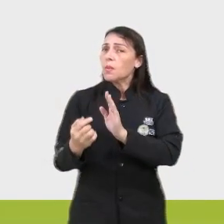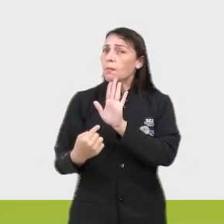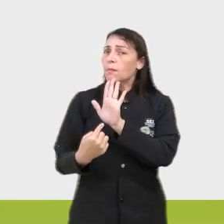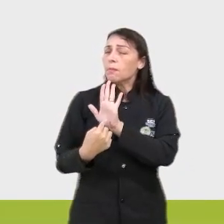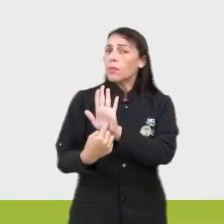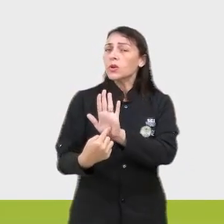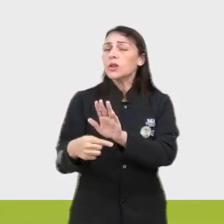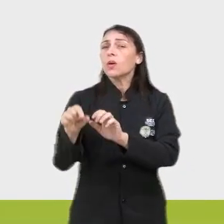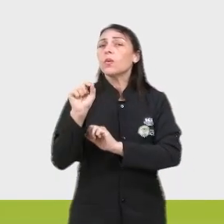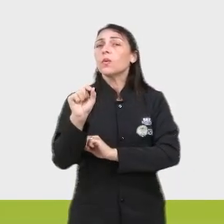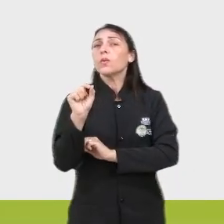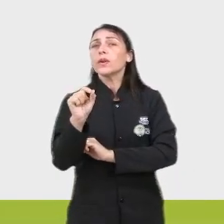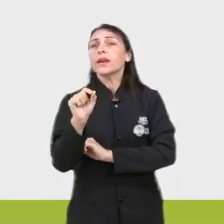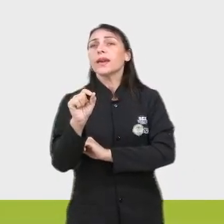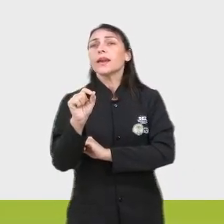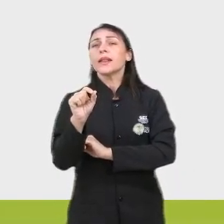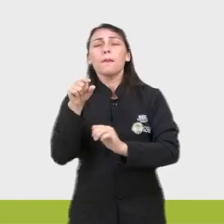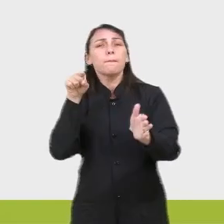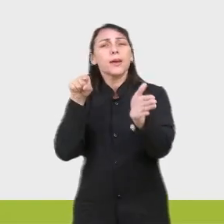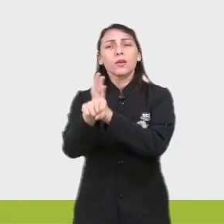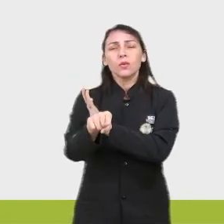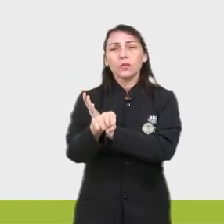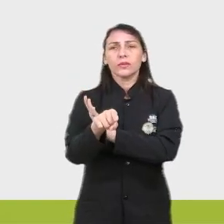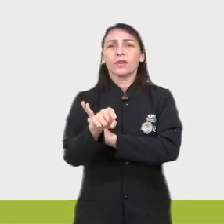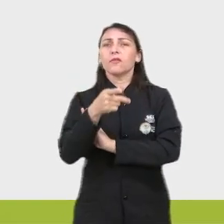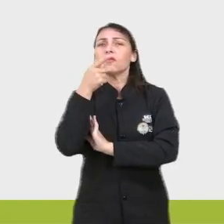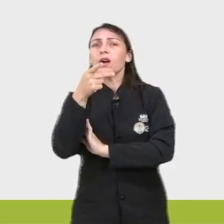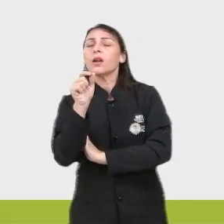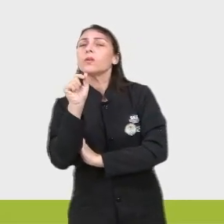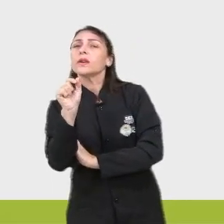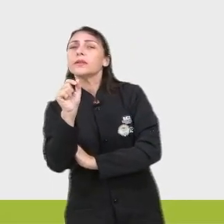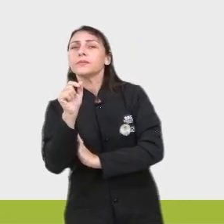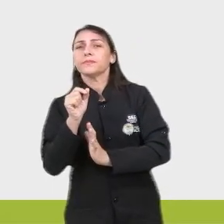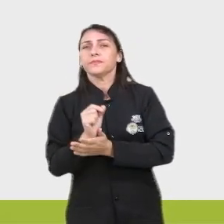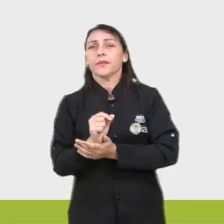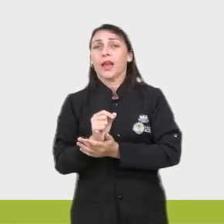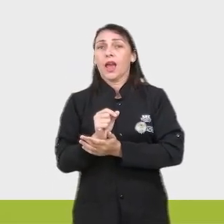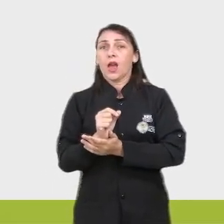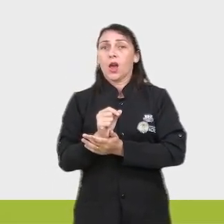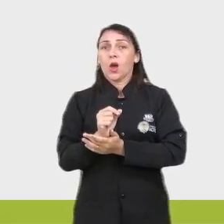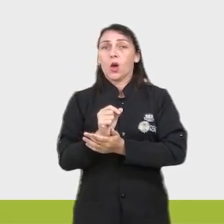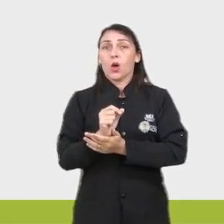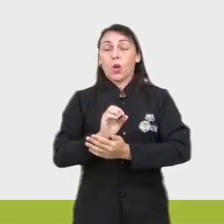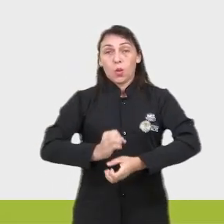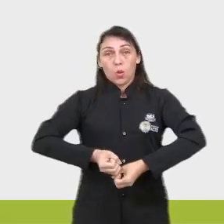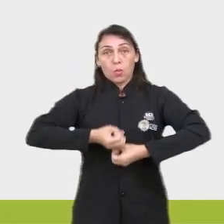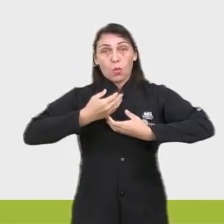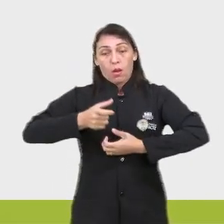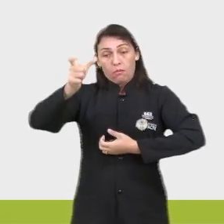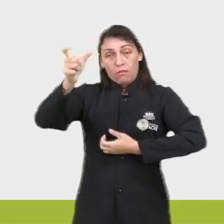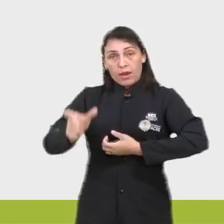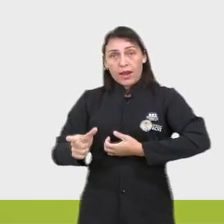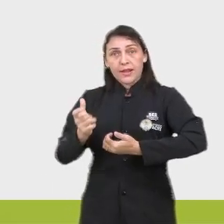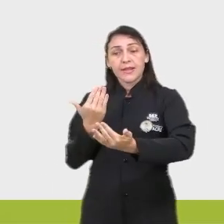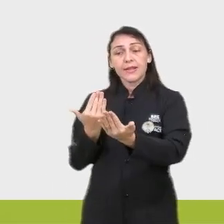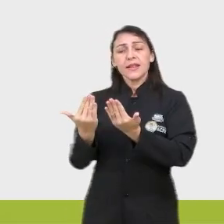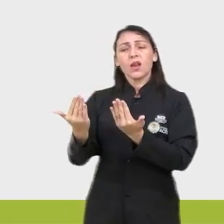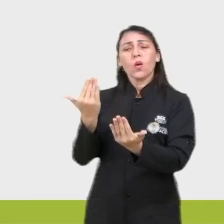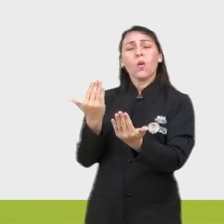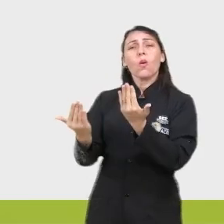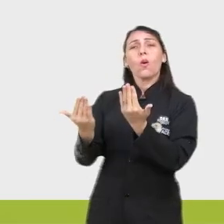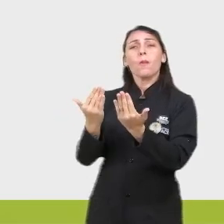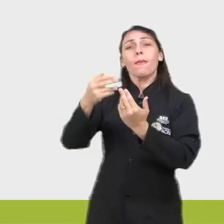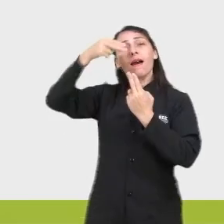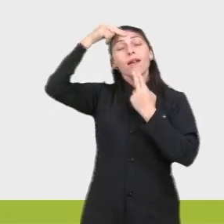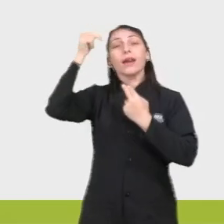que inclusive está lá na questão. Diz o seguinte: no poema, o eu lírico se compara à cabra, e